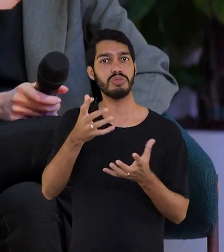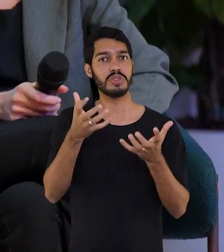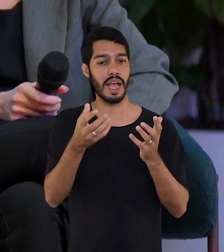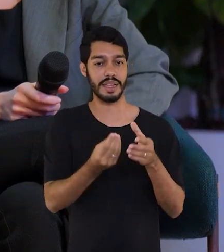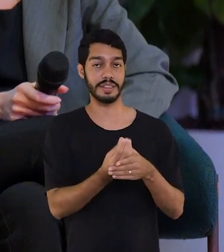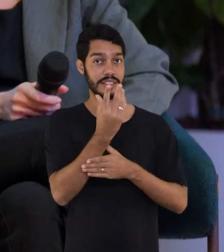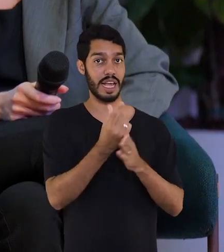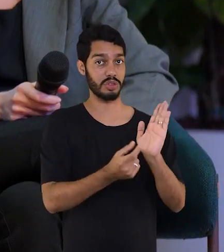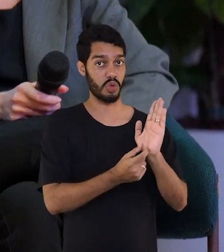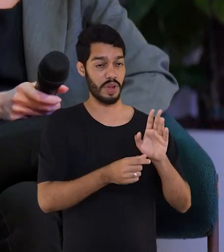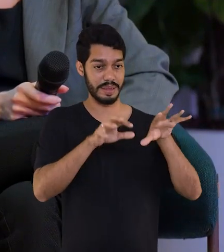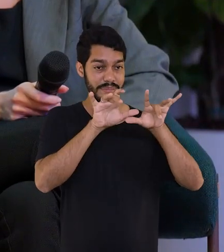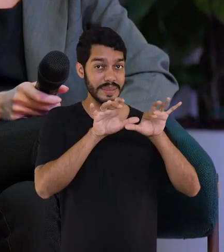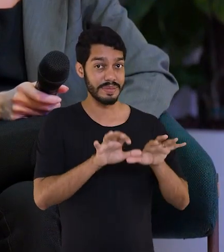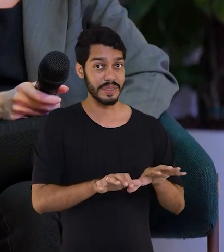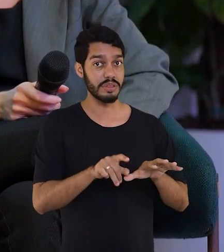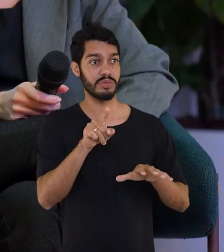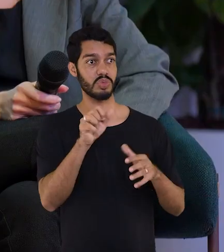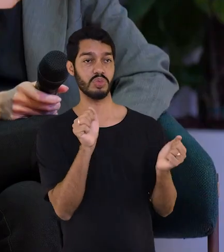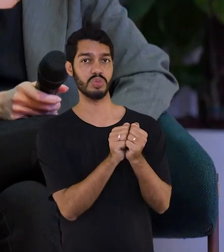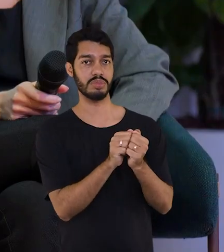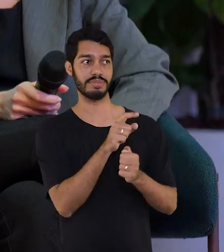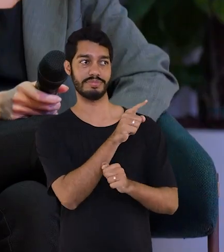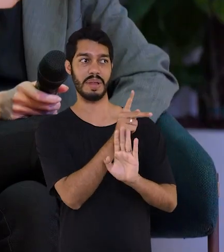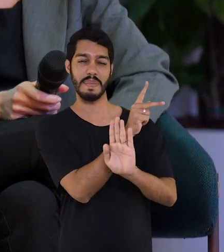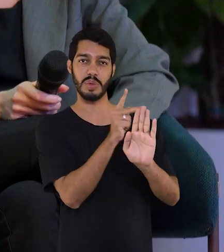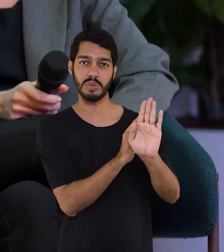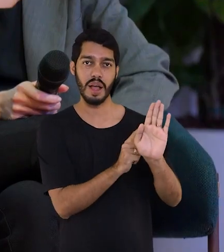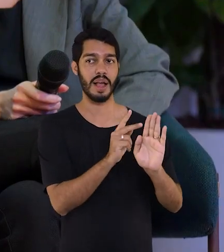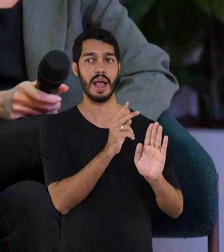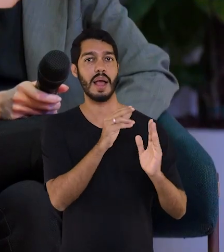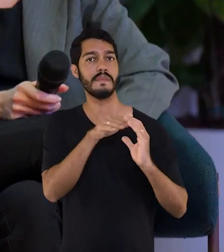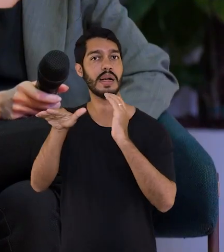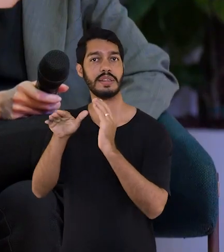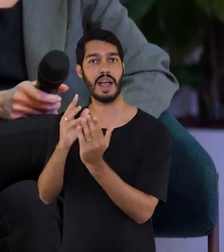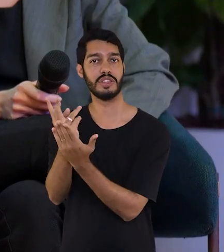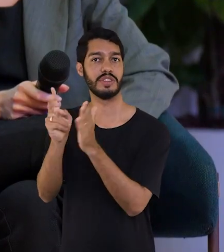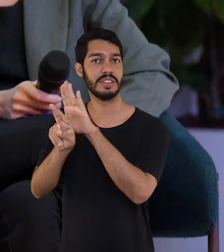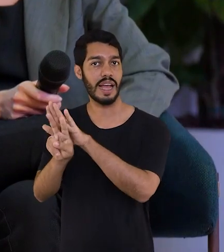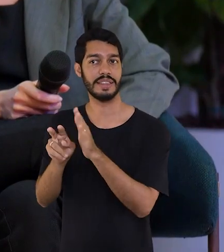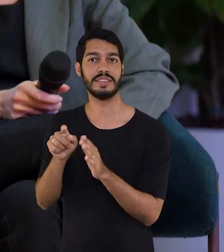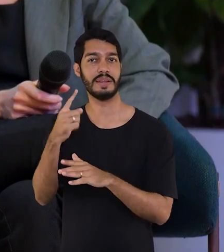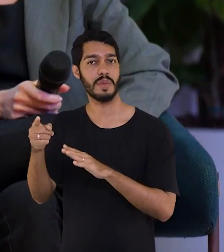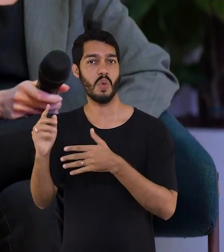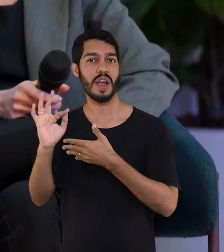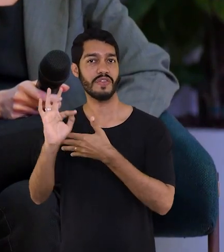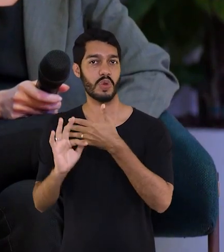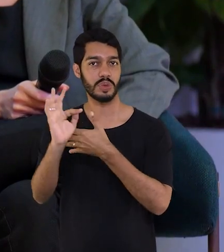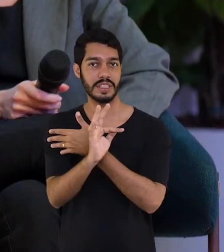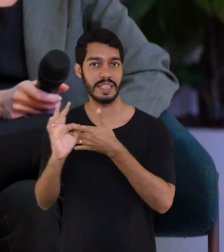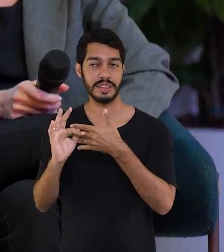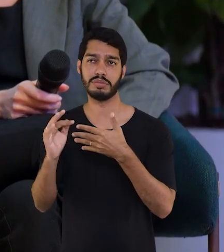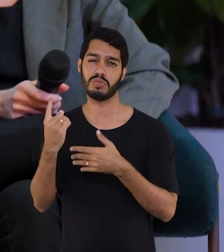sabe disso. Então, quero fazer um software. Você sentava do lado do cliente, desenhava o software, levava para o designer, ele desenhava, você levava para o front-end,